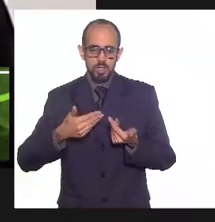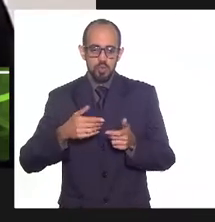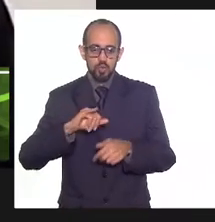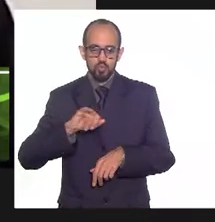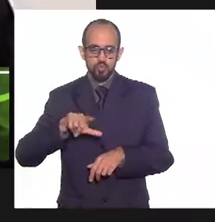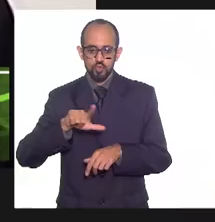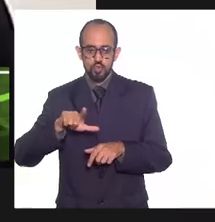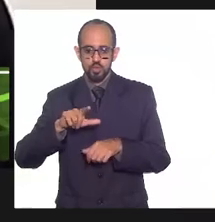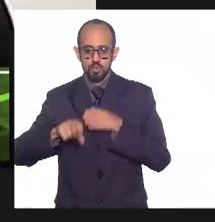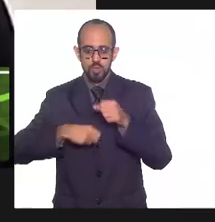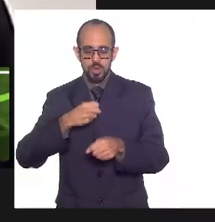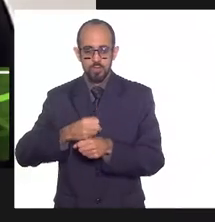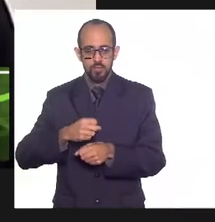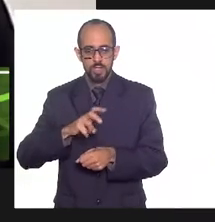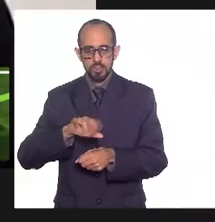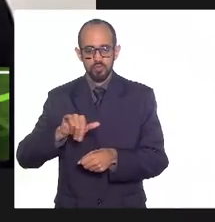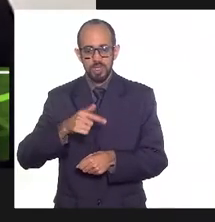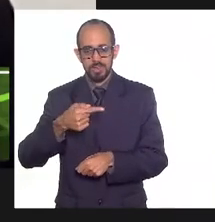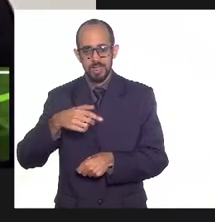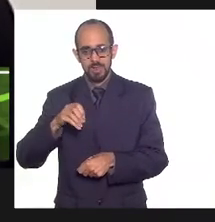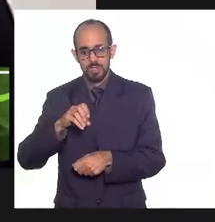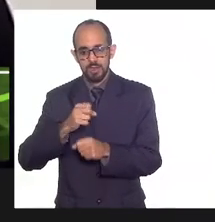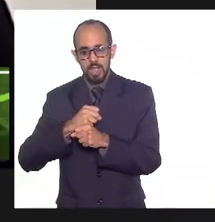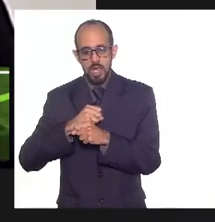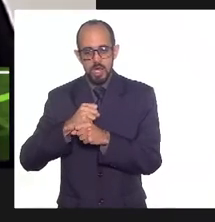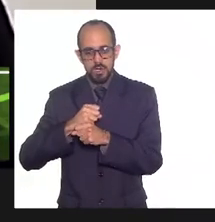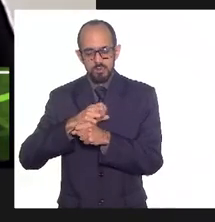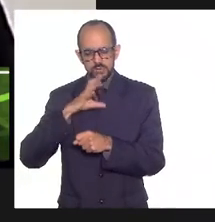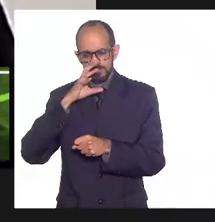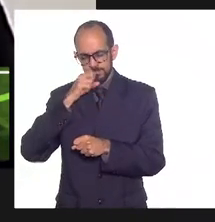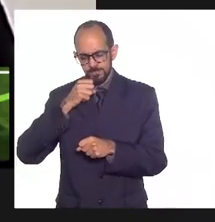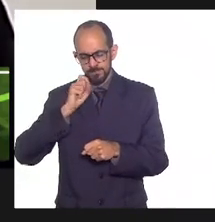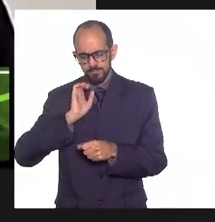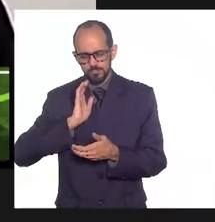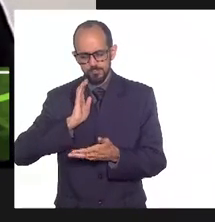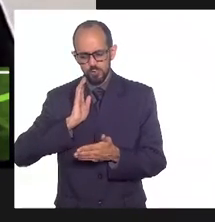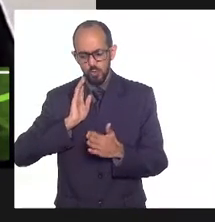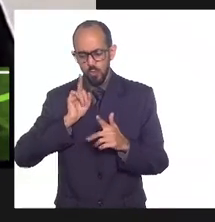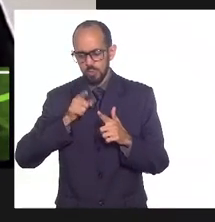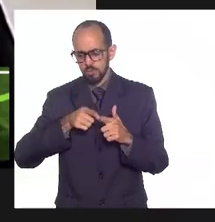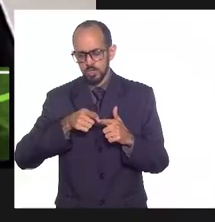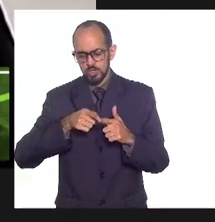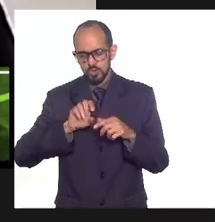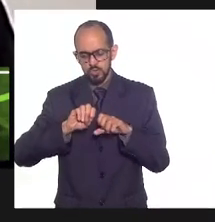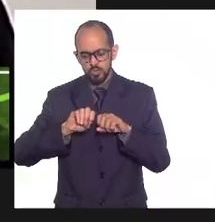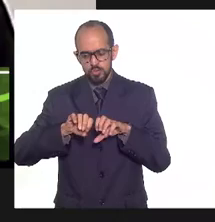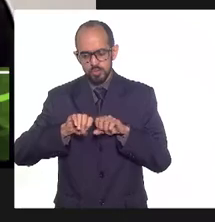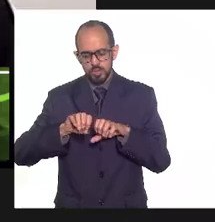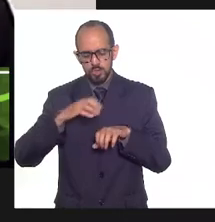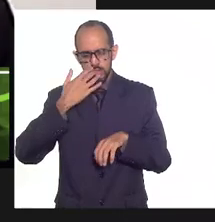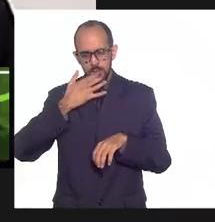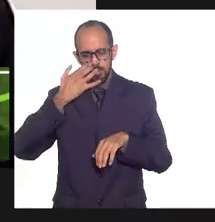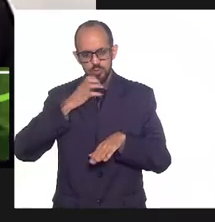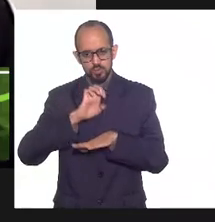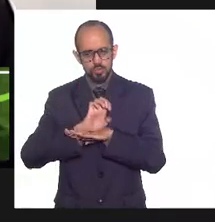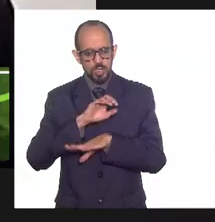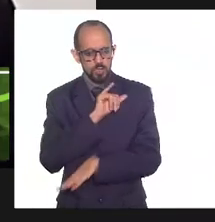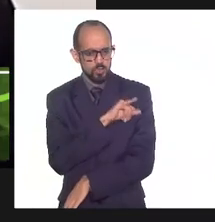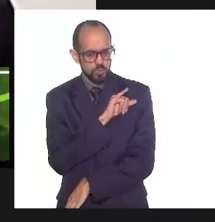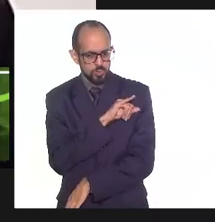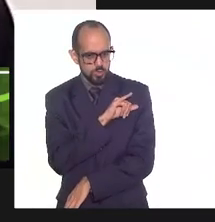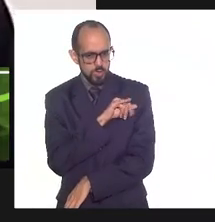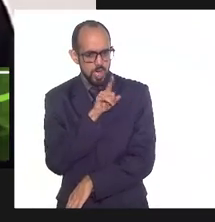fazendo 70 anos dedicados a educação musical no estado do Rio de Janeiro é uma escola